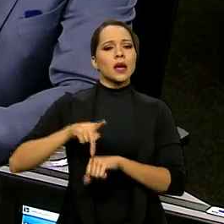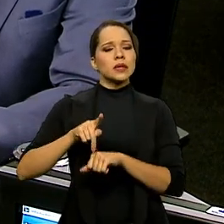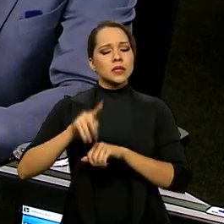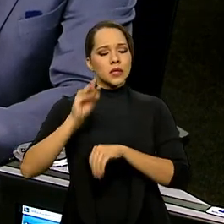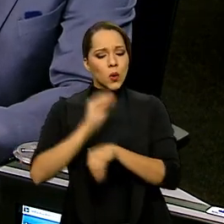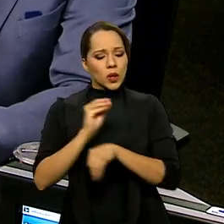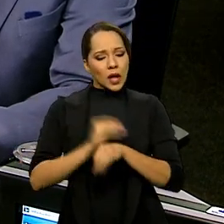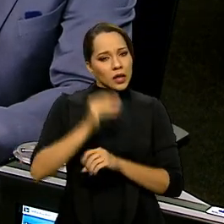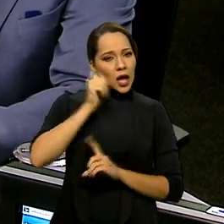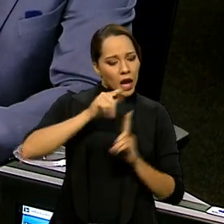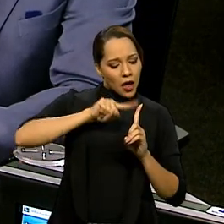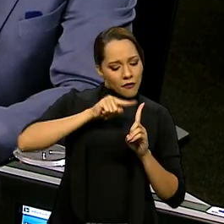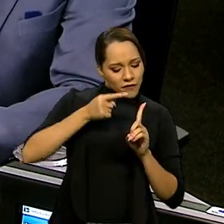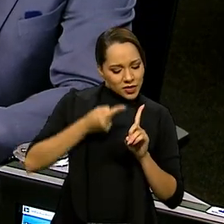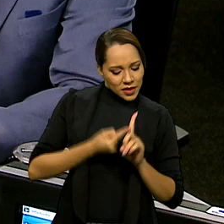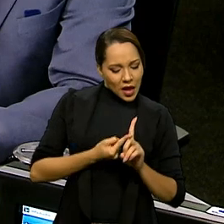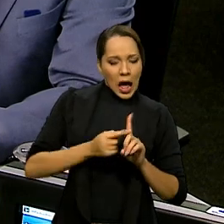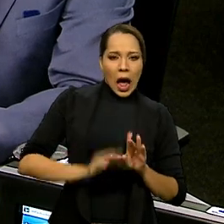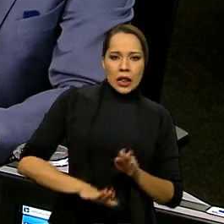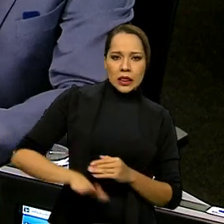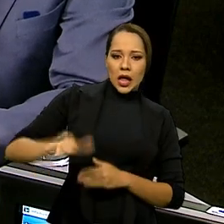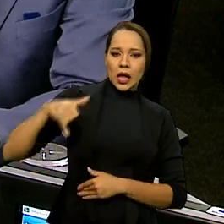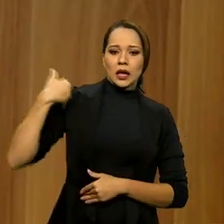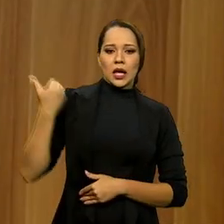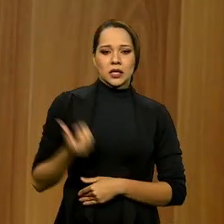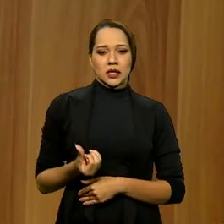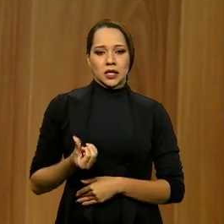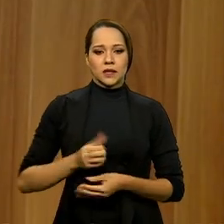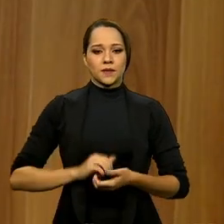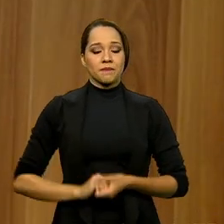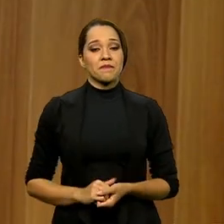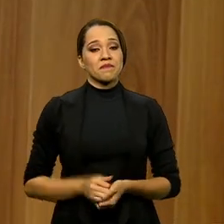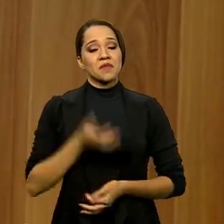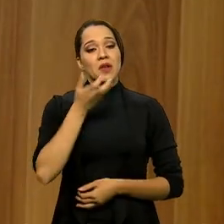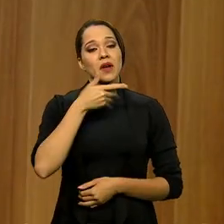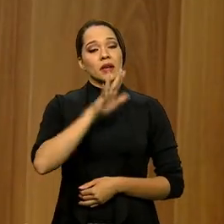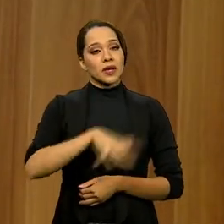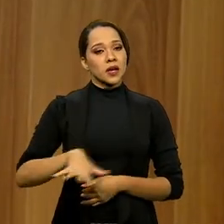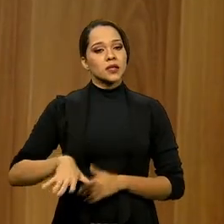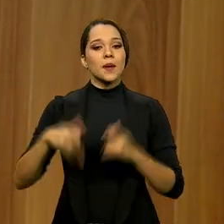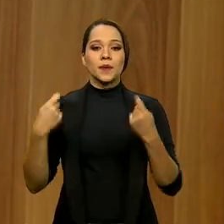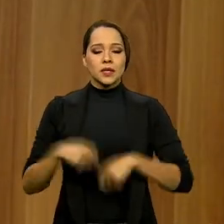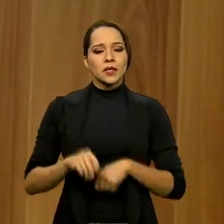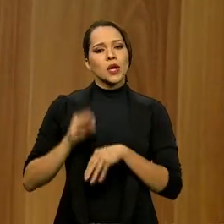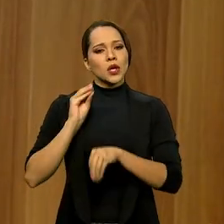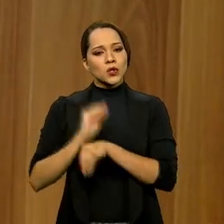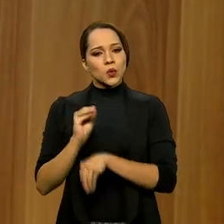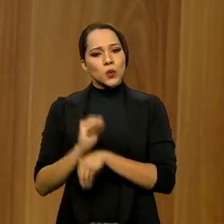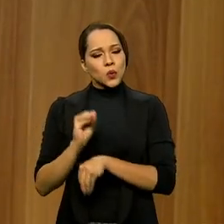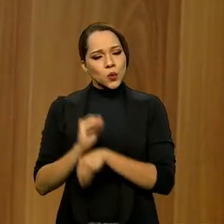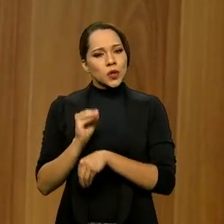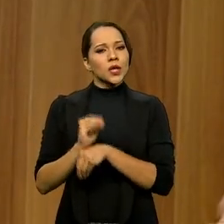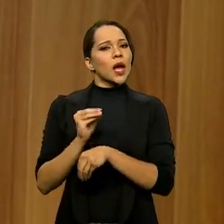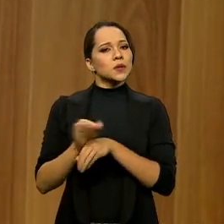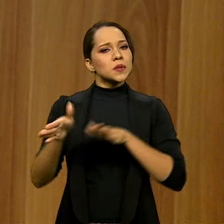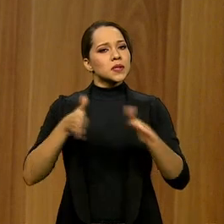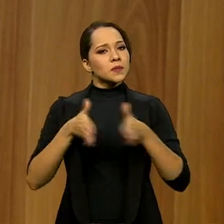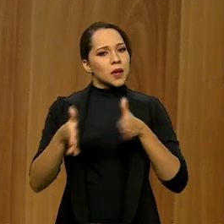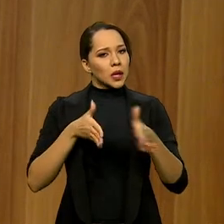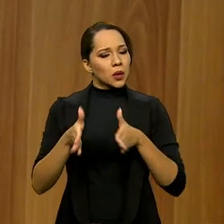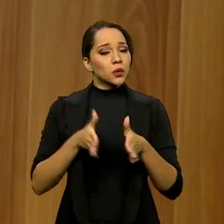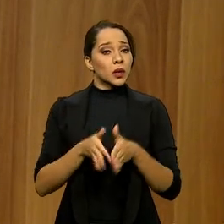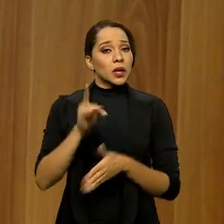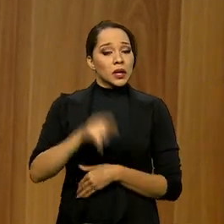que vai da gestação até os 6 anos de idade? A criança, ela precisa de cuidados nesse período, que